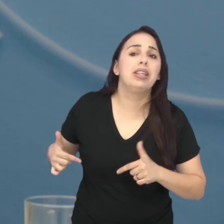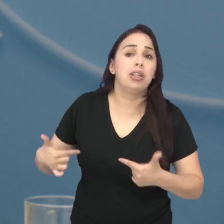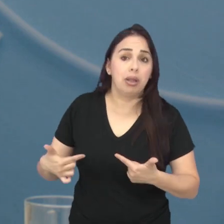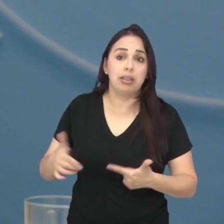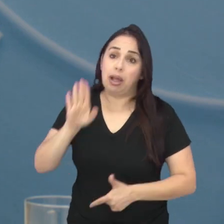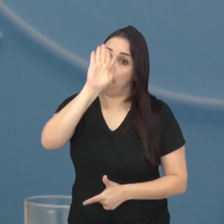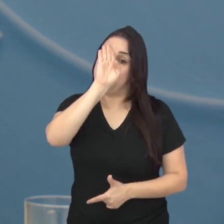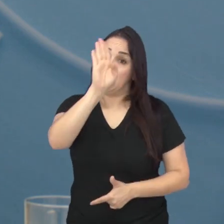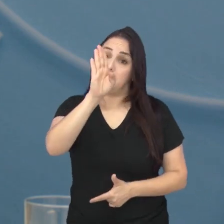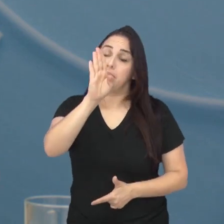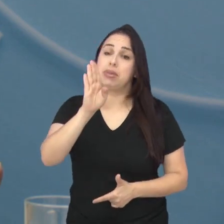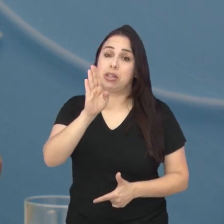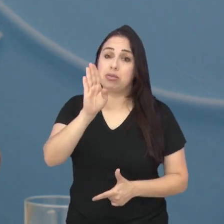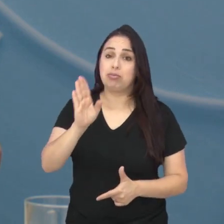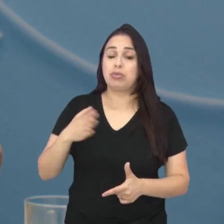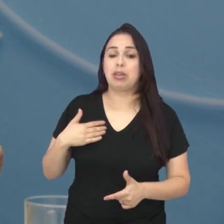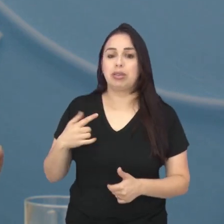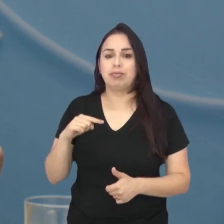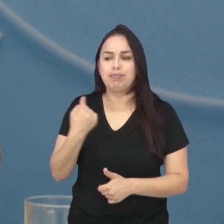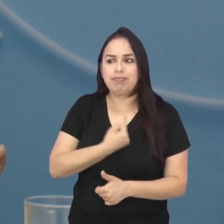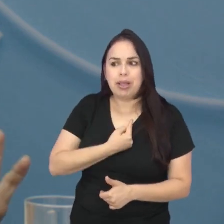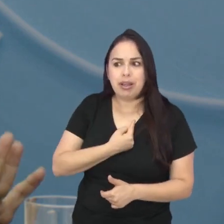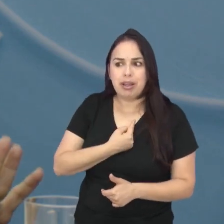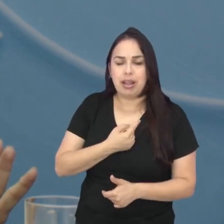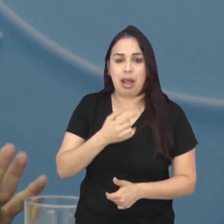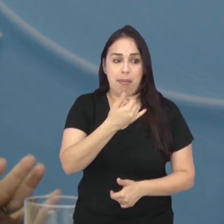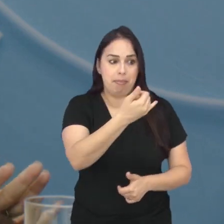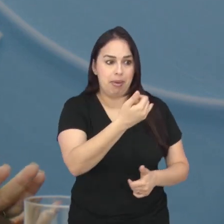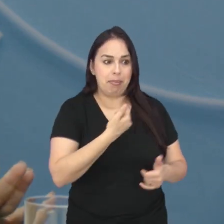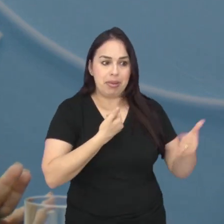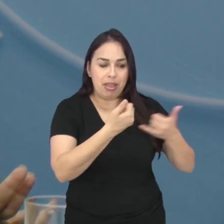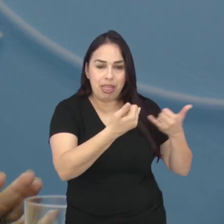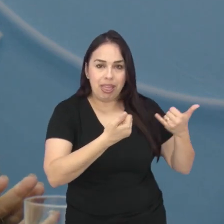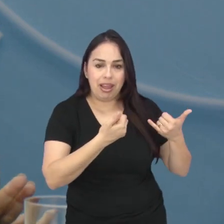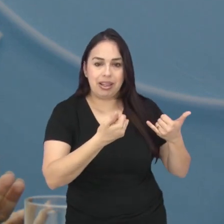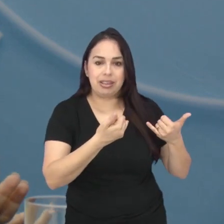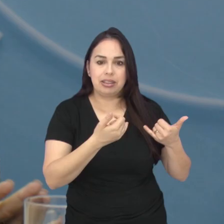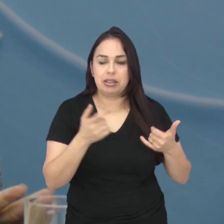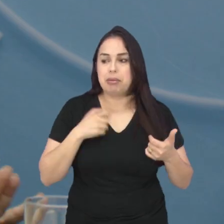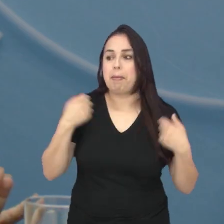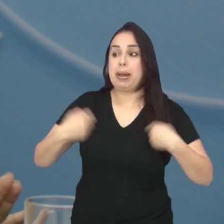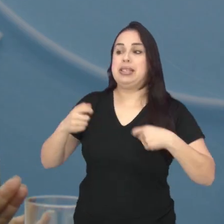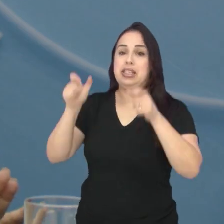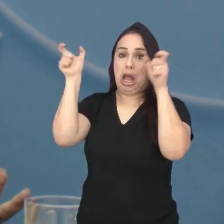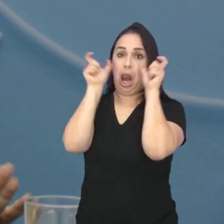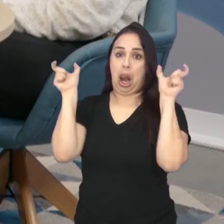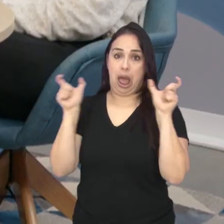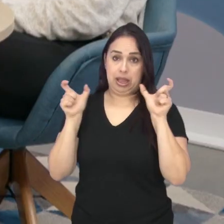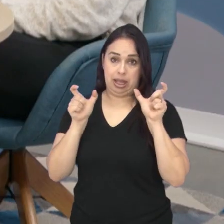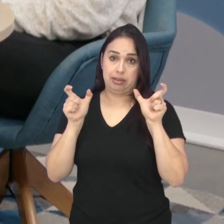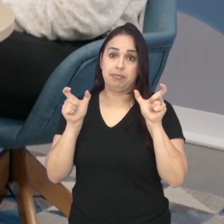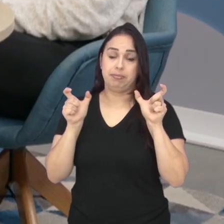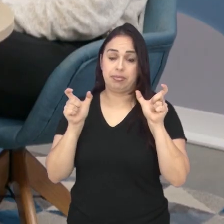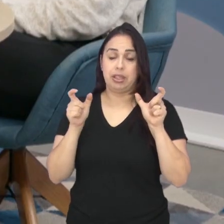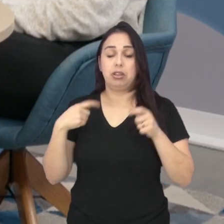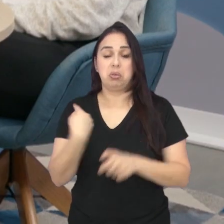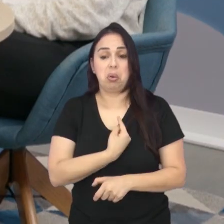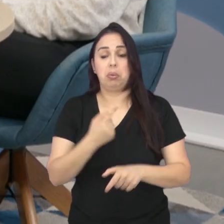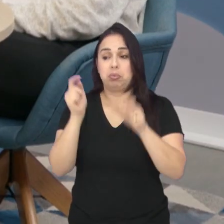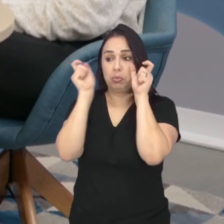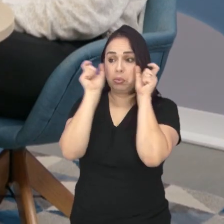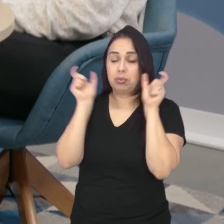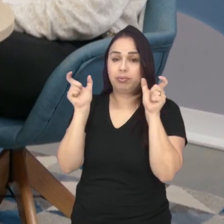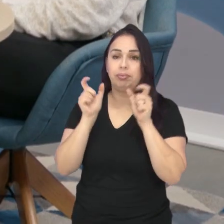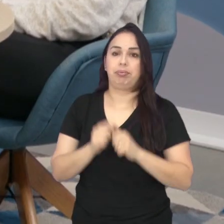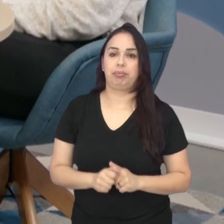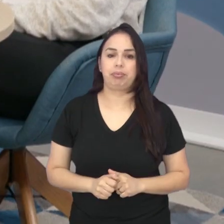um dos principais fatores, assim, que a gente já... Quando alguém fala que... Um alerta, né? Um alerta, exato. A gente fica atento